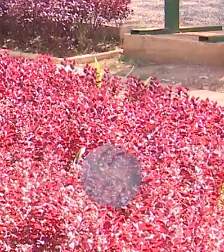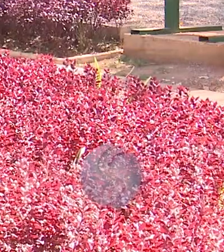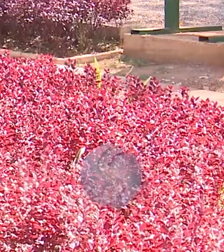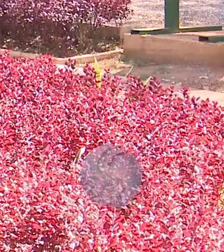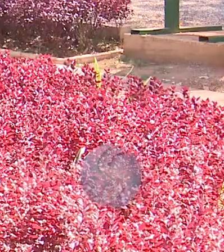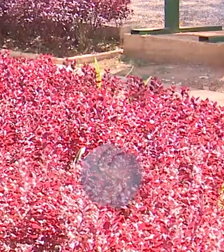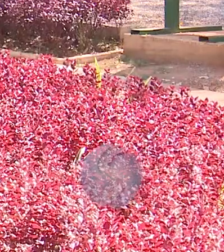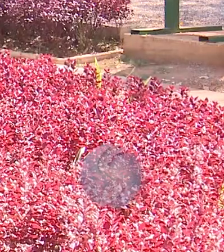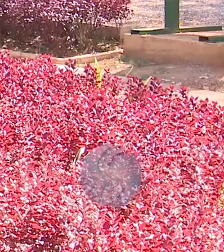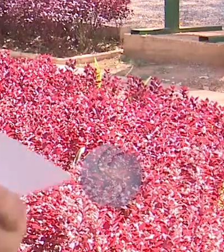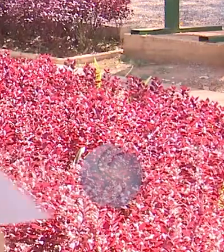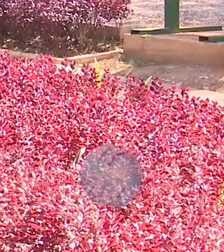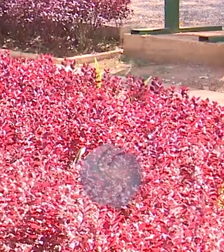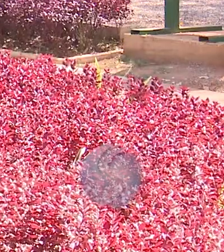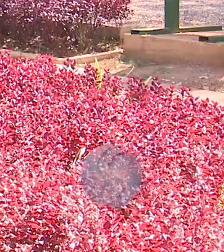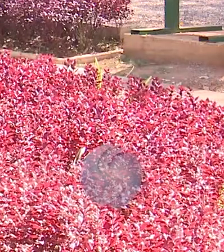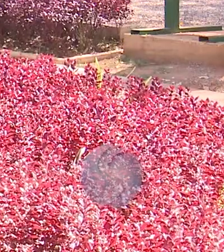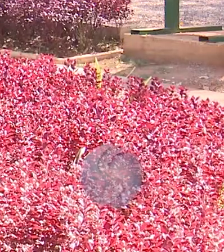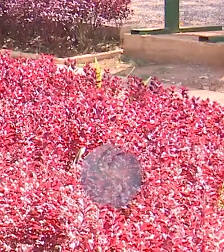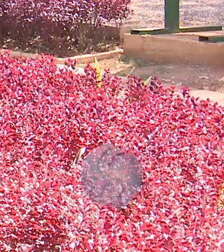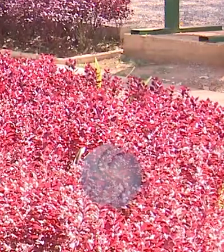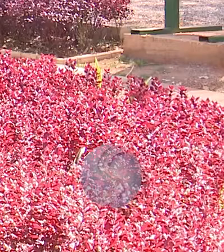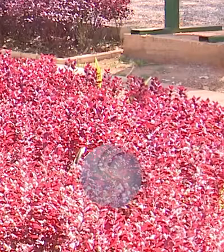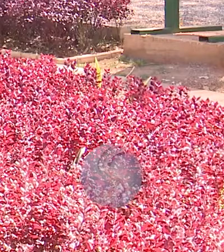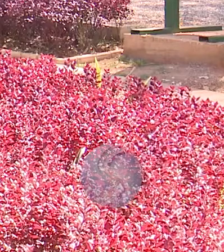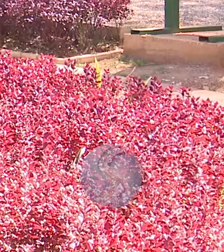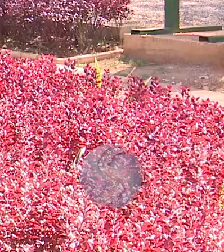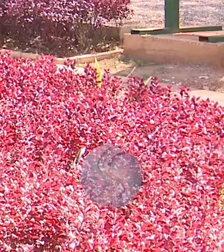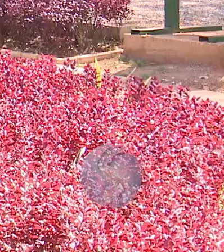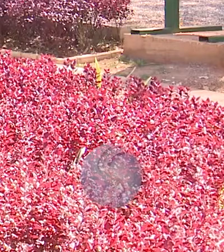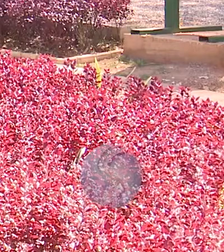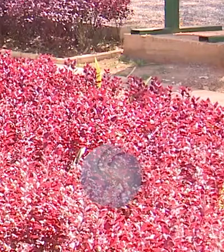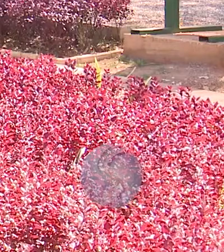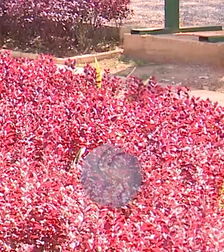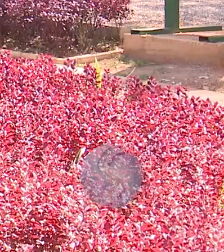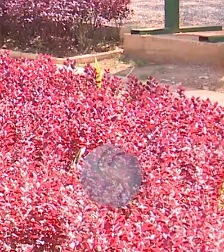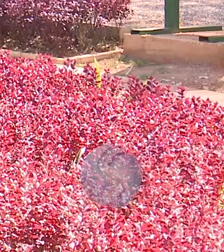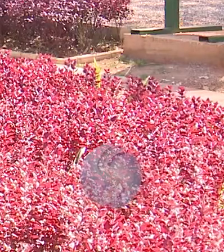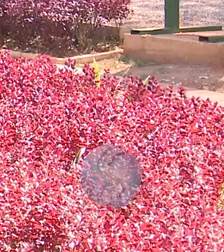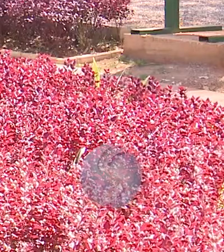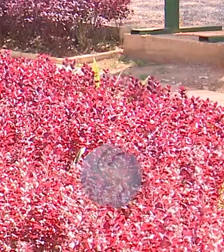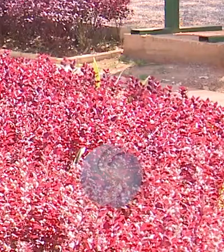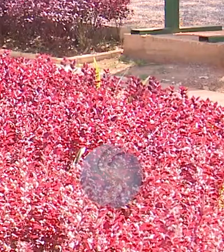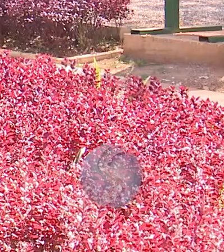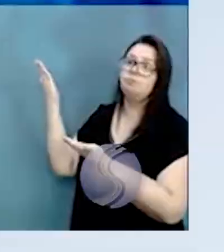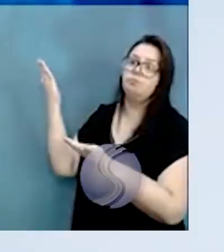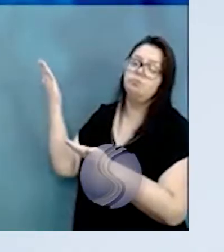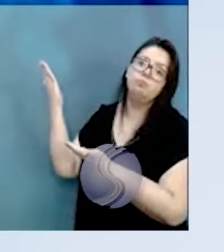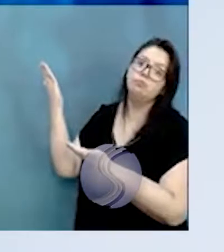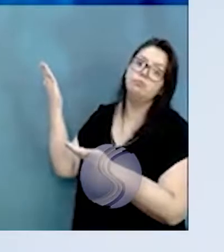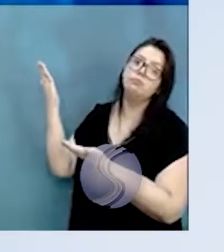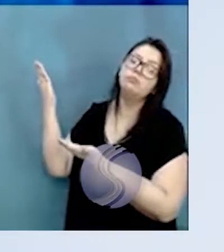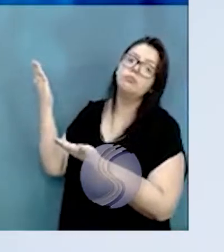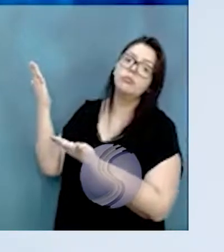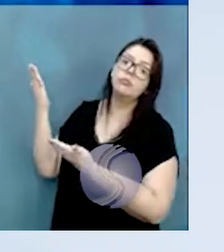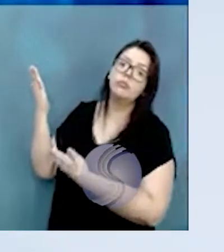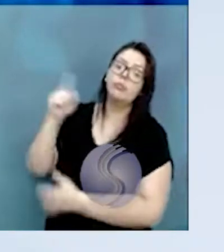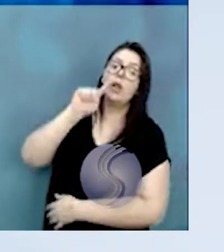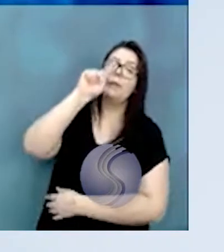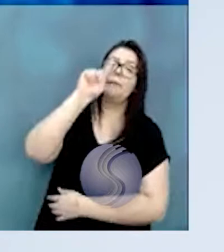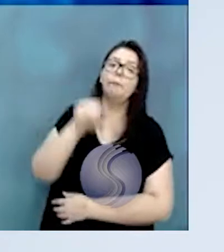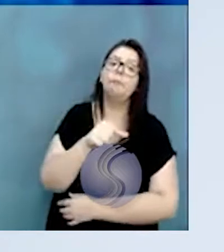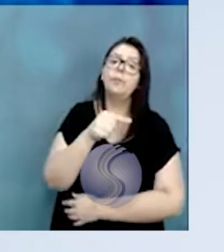Covid-19. Bom, e atualizando, Chagas, os números, né, desta sexta-feira, Sorriso teve um aumento